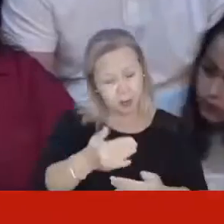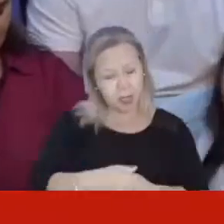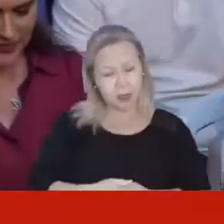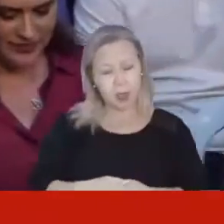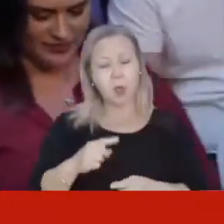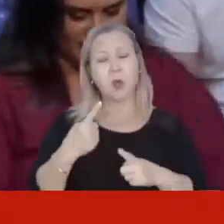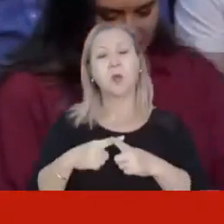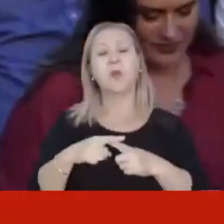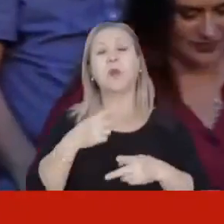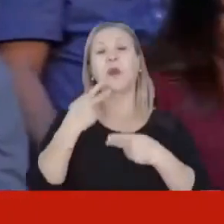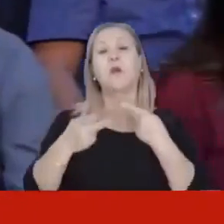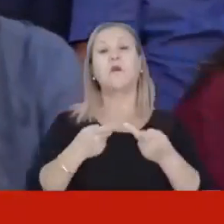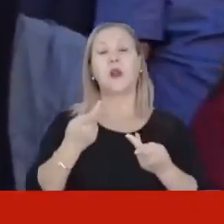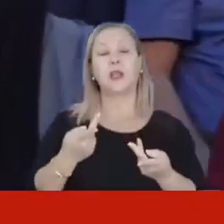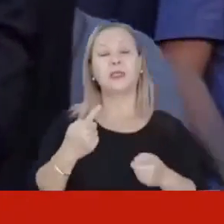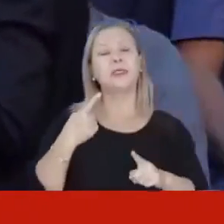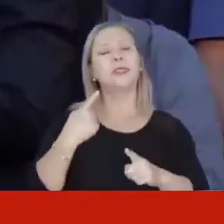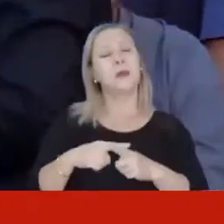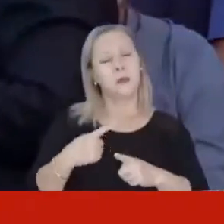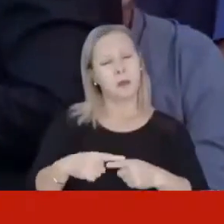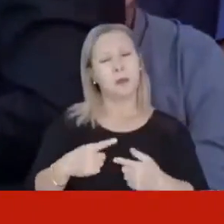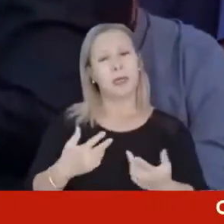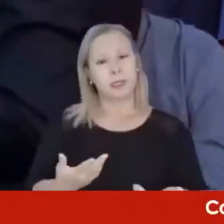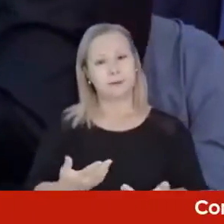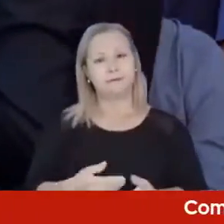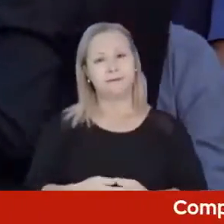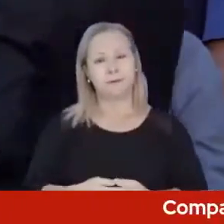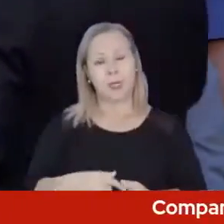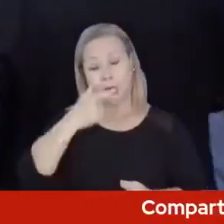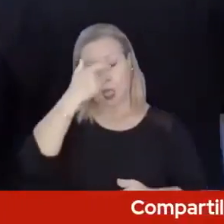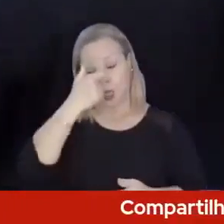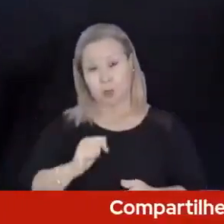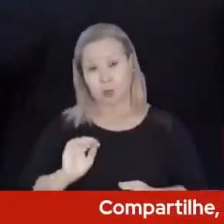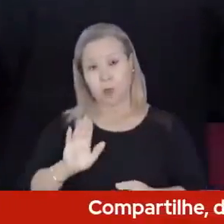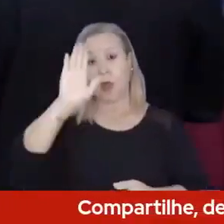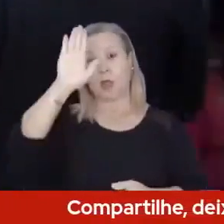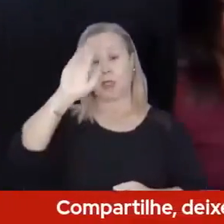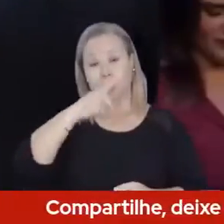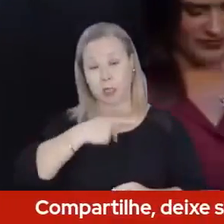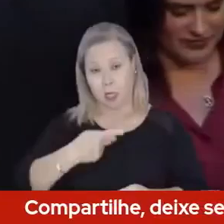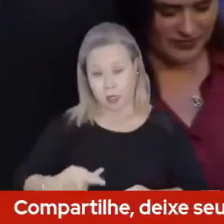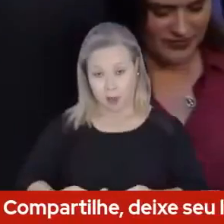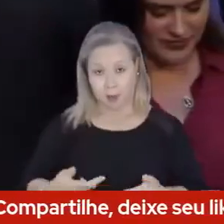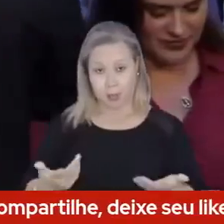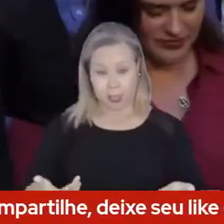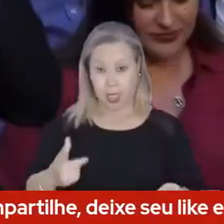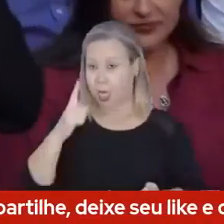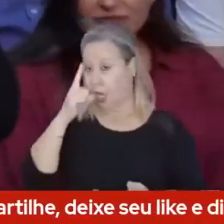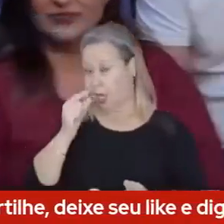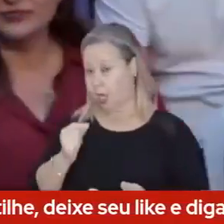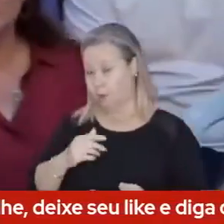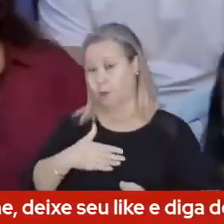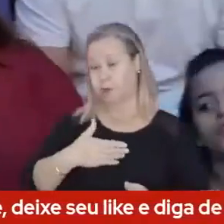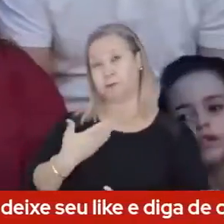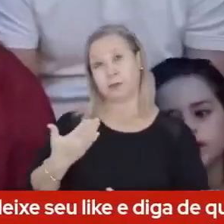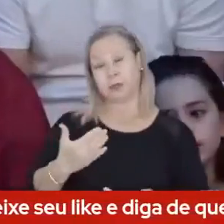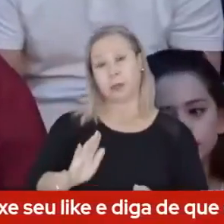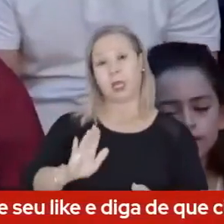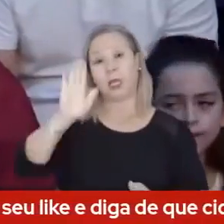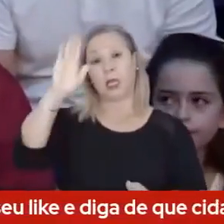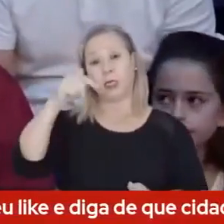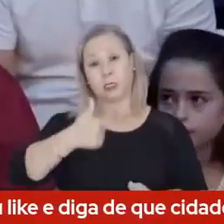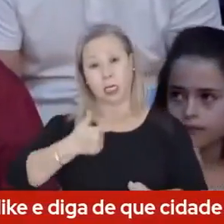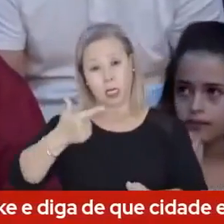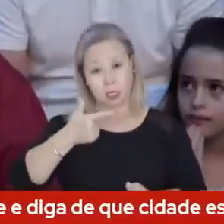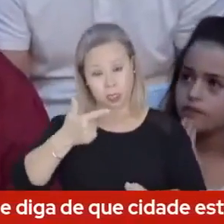porque, Paulinho, eu sou candidato a presidente, o Alckmin é candidato a vice, aqui tem vários candidatos